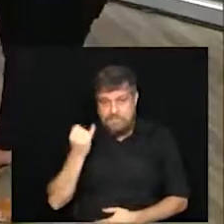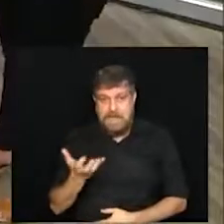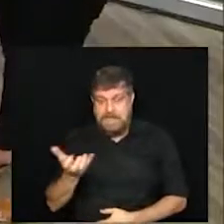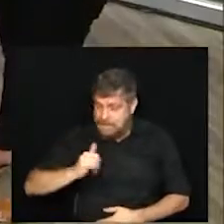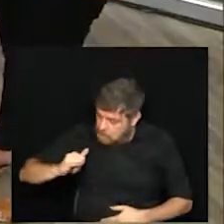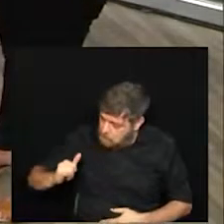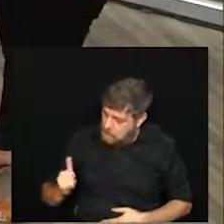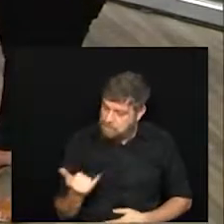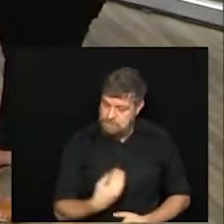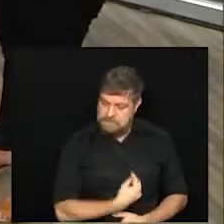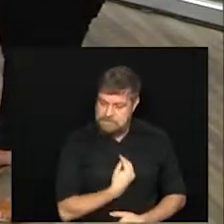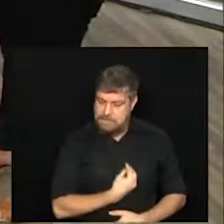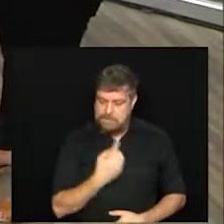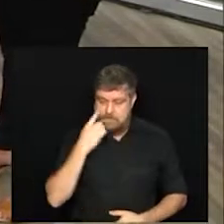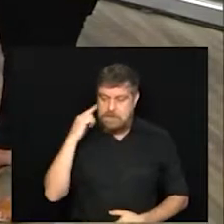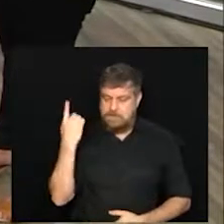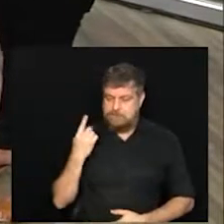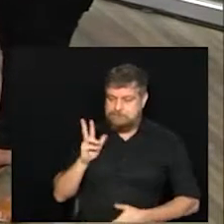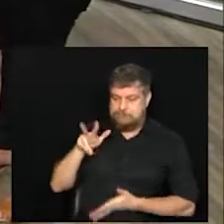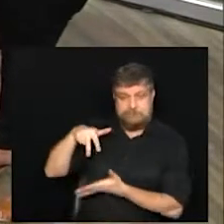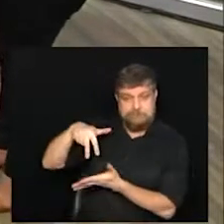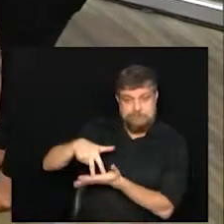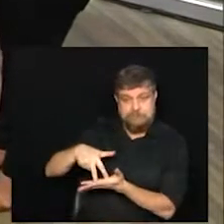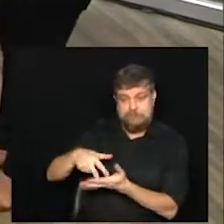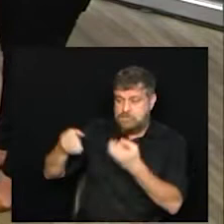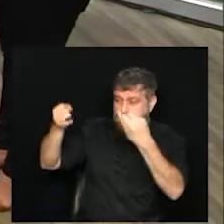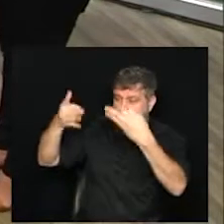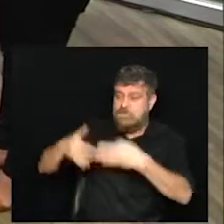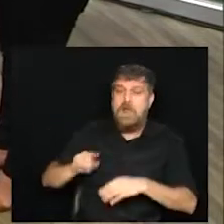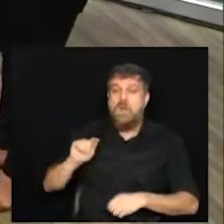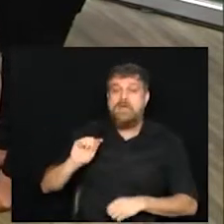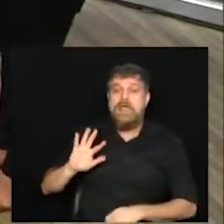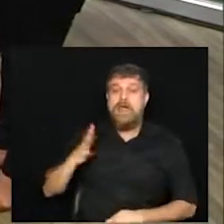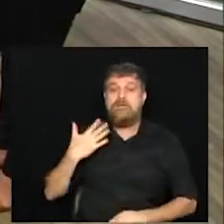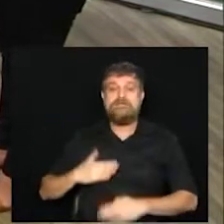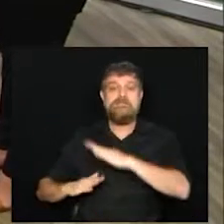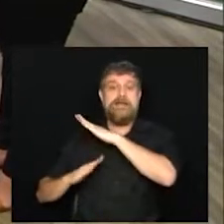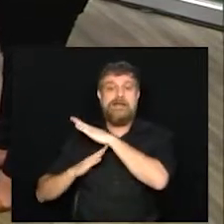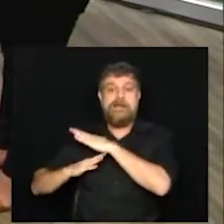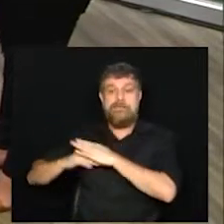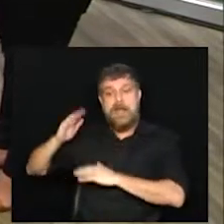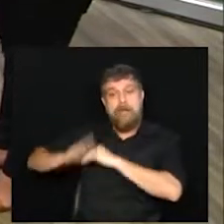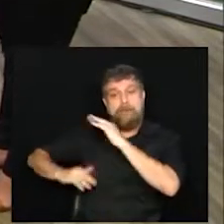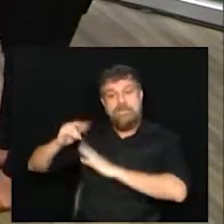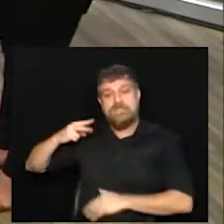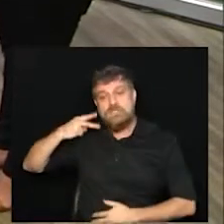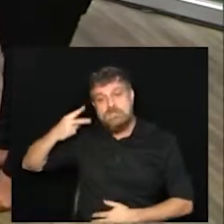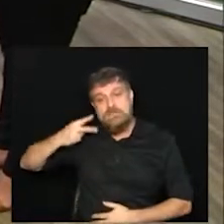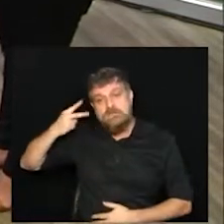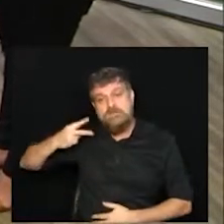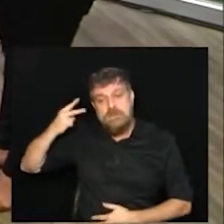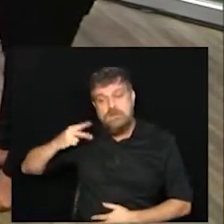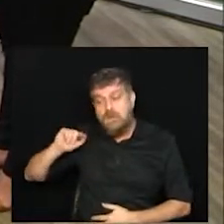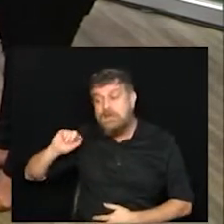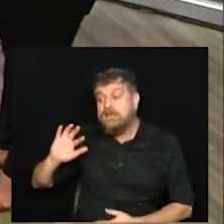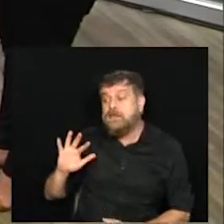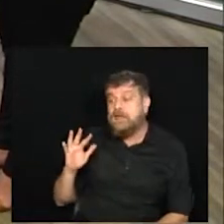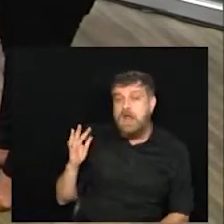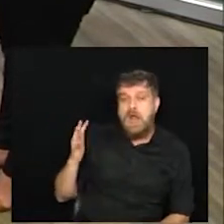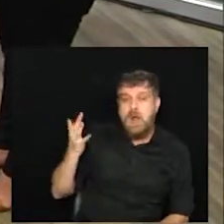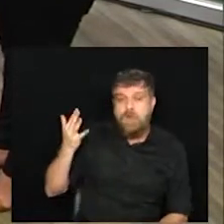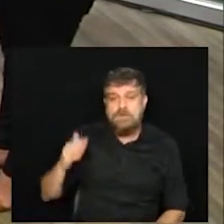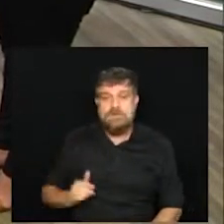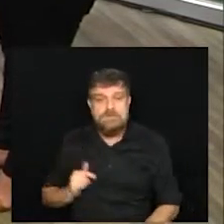quero aproveitar a sua presença aqui nos nossos estúdios para falarmos das notícias do Legislativo, do que acontece aqui na Câmara de